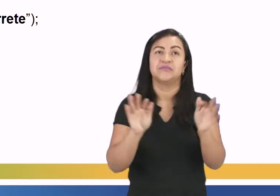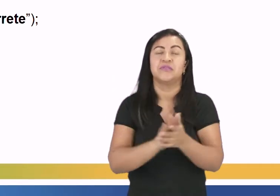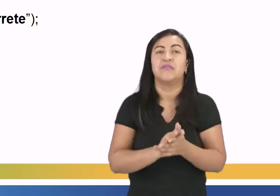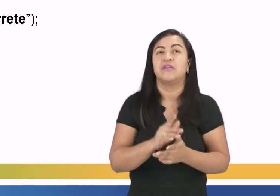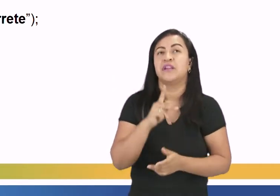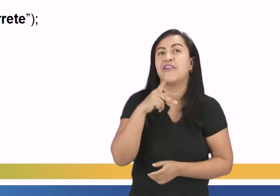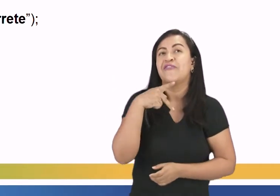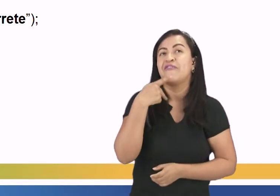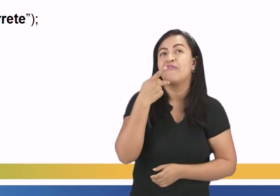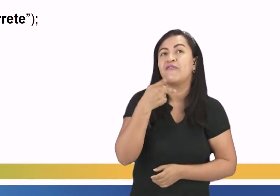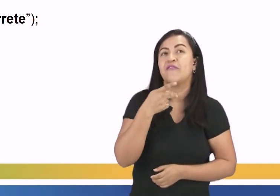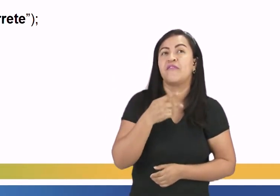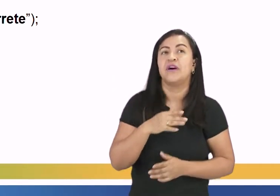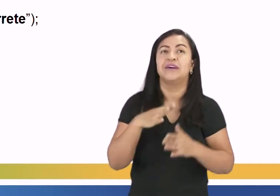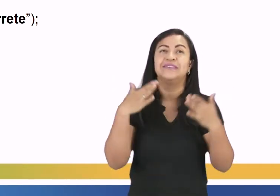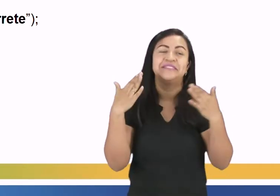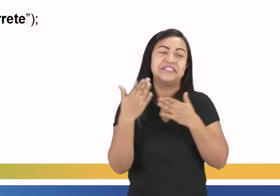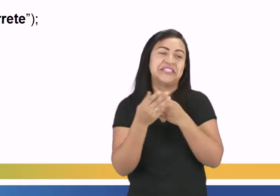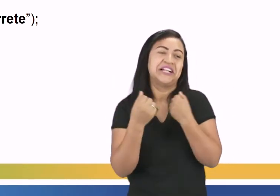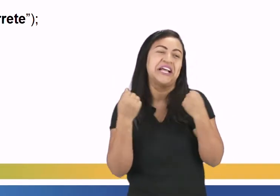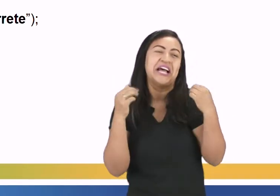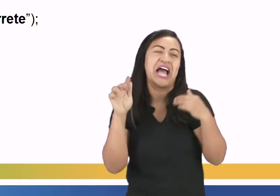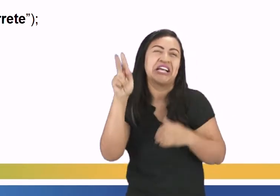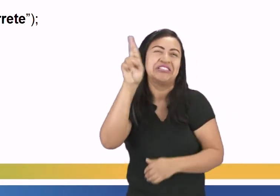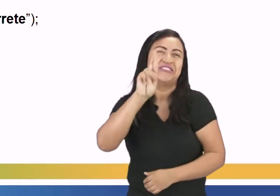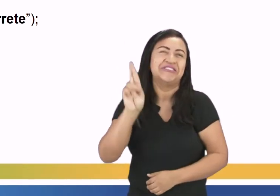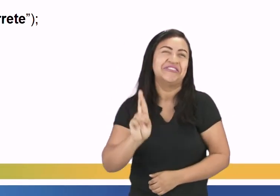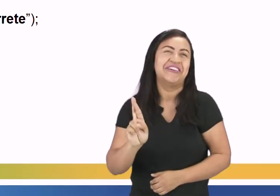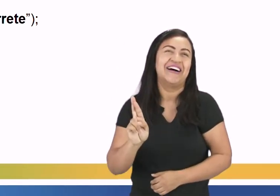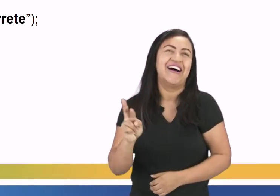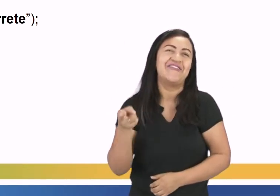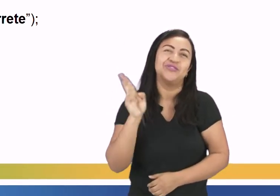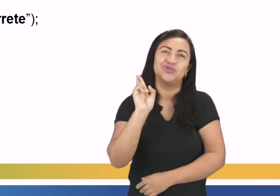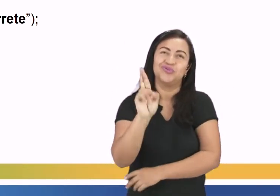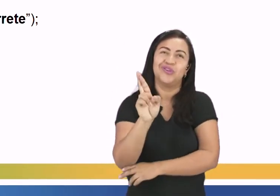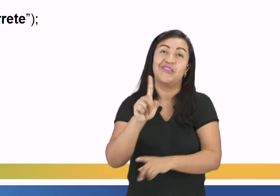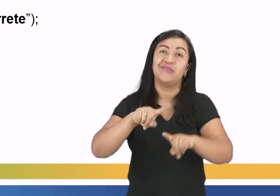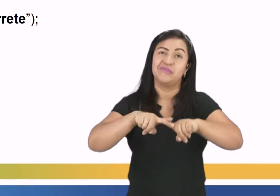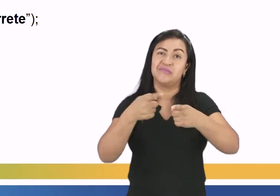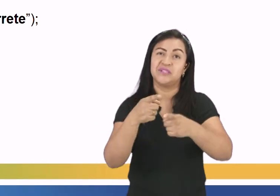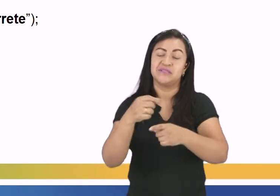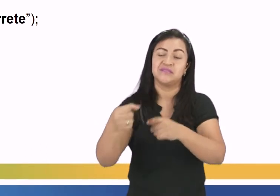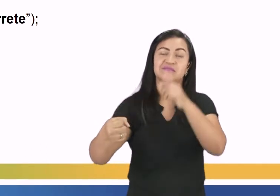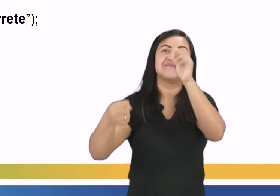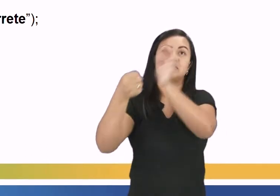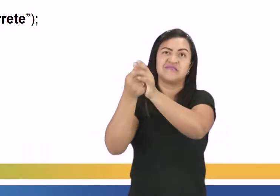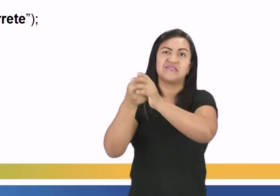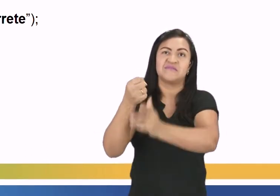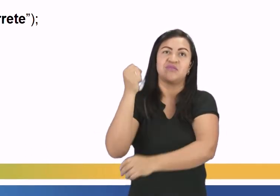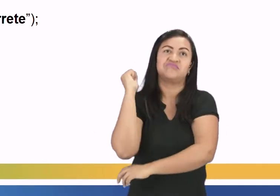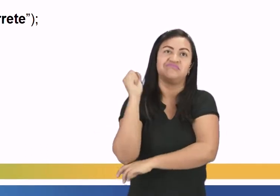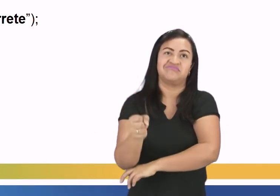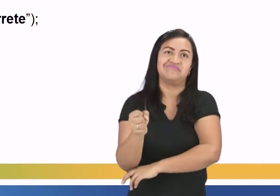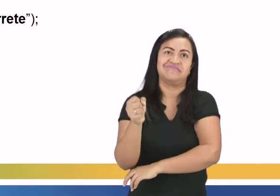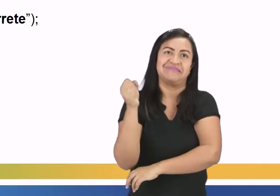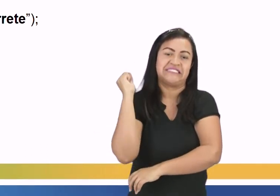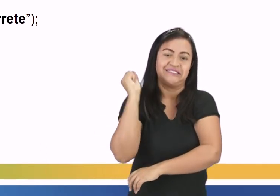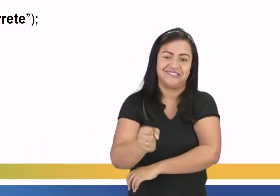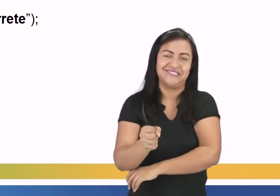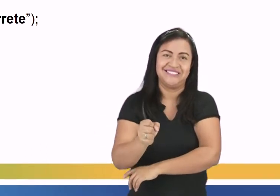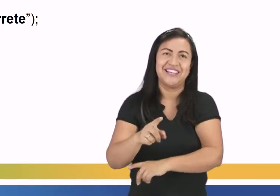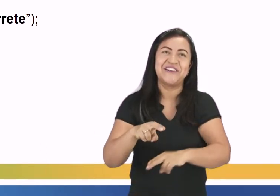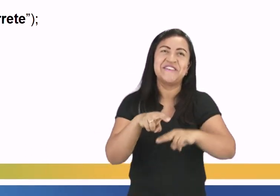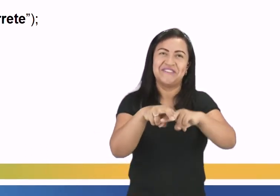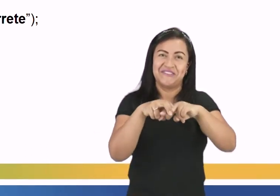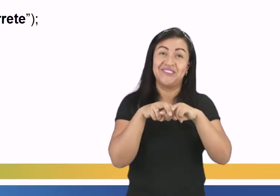mãos um porrete, um grande porrete. Por isso, essa política foi apelidada de Big Stick,